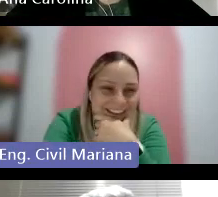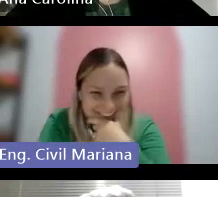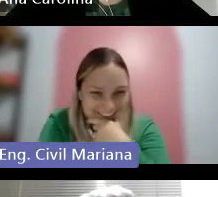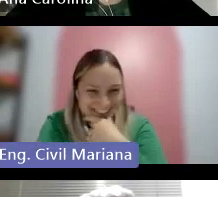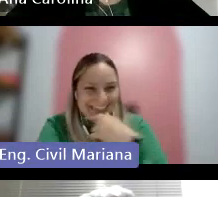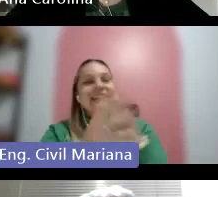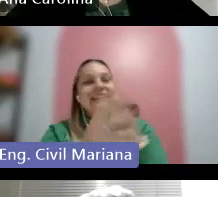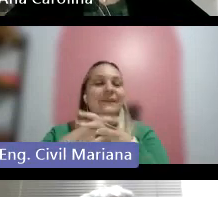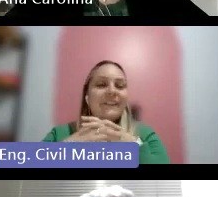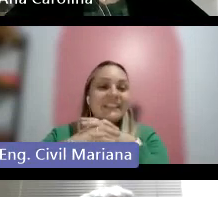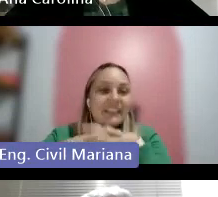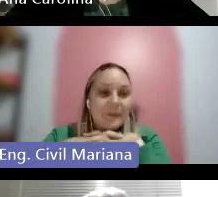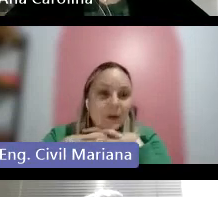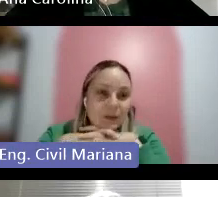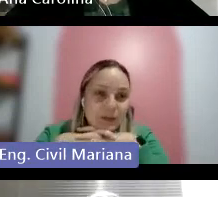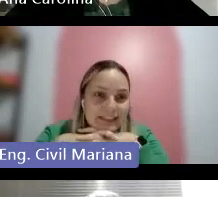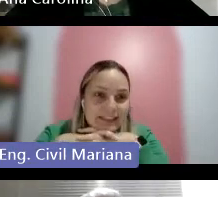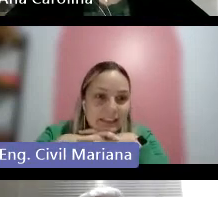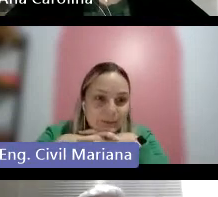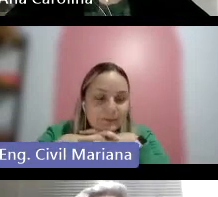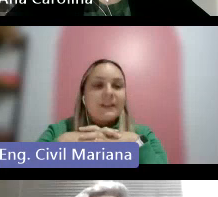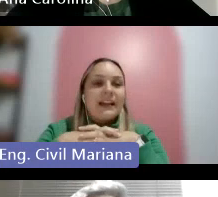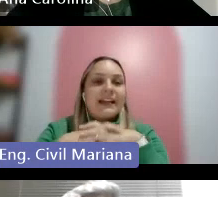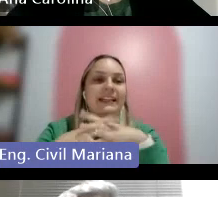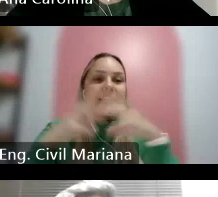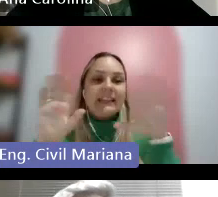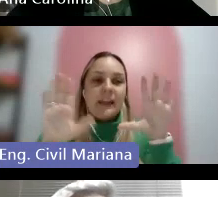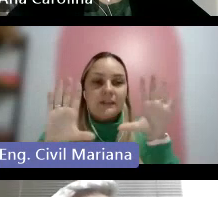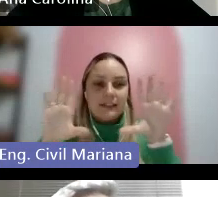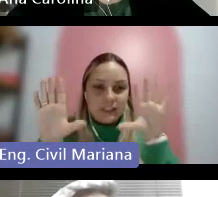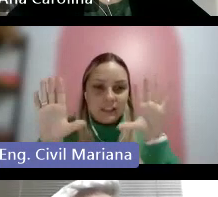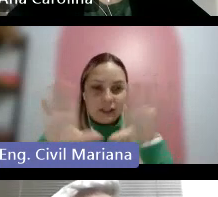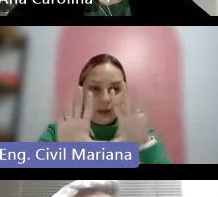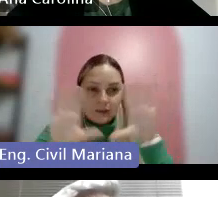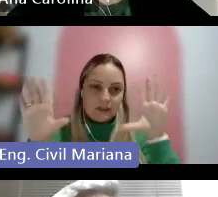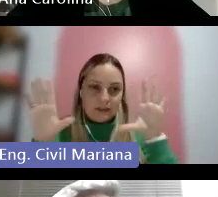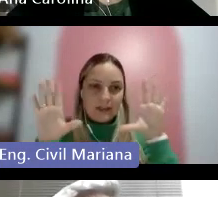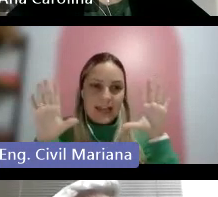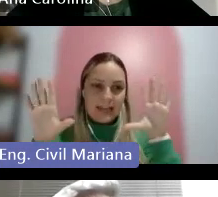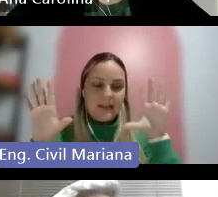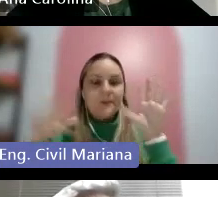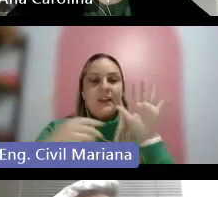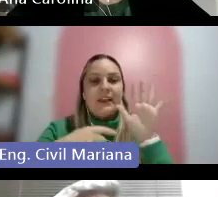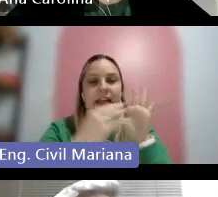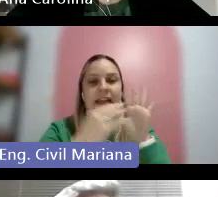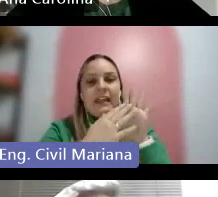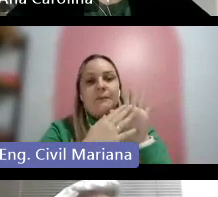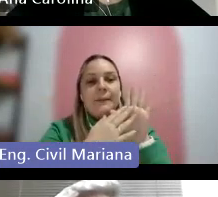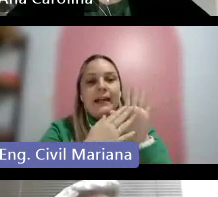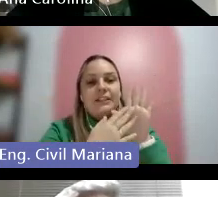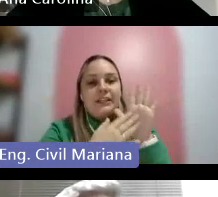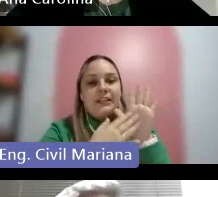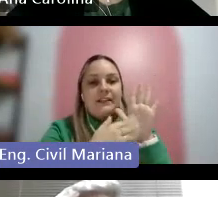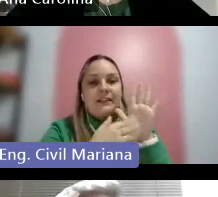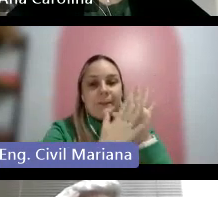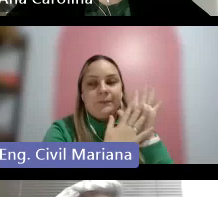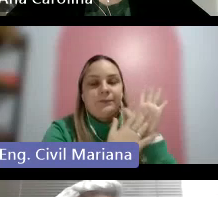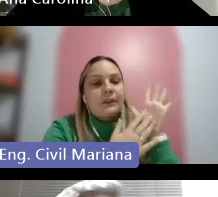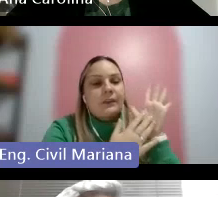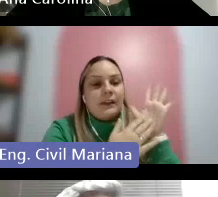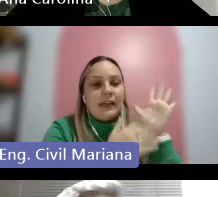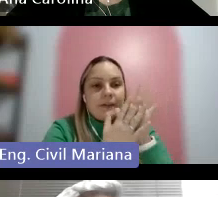tempo. Sabe quando tem uma construção e ela tem os revestimentos na parede e tem uma parte